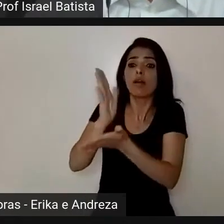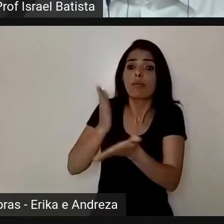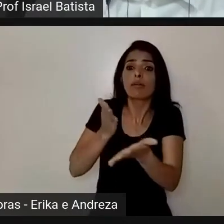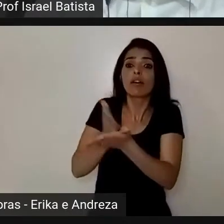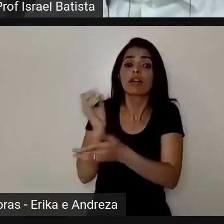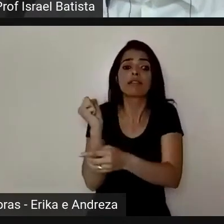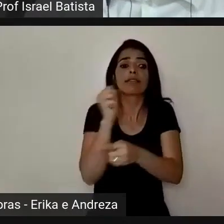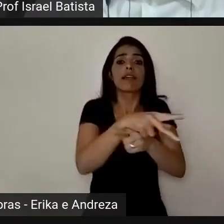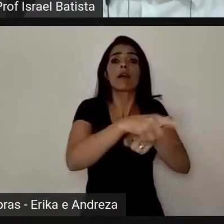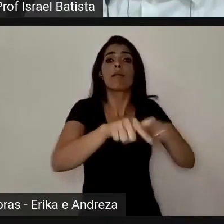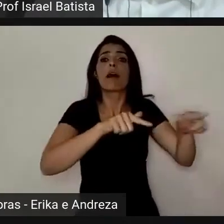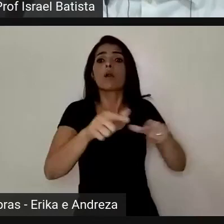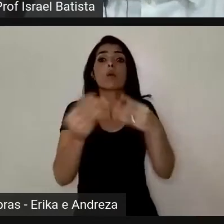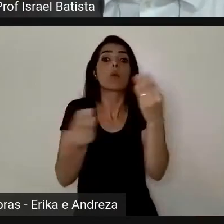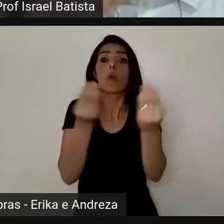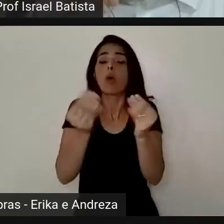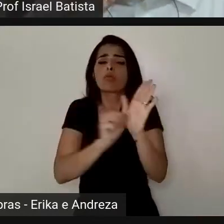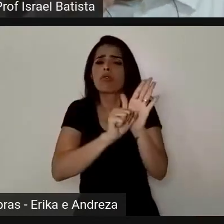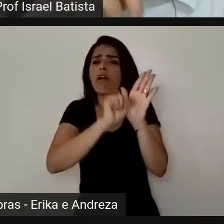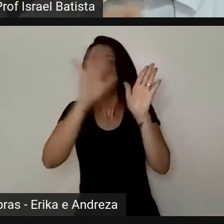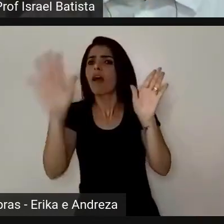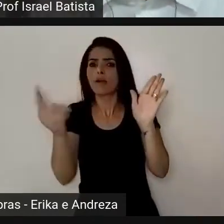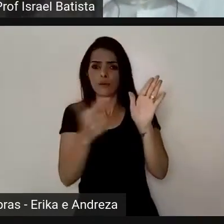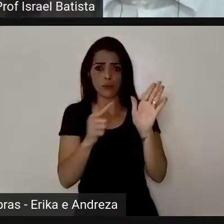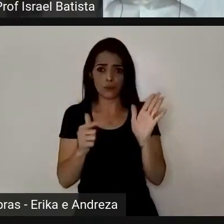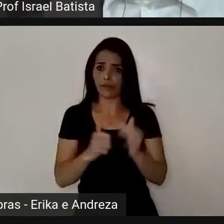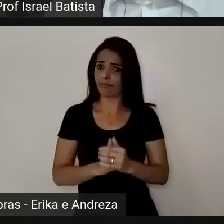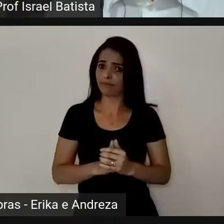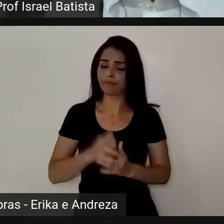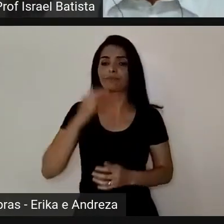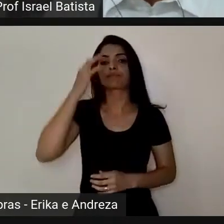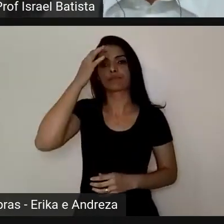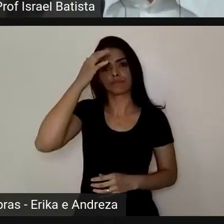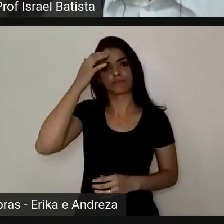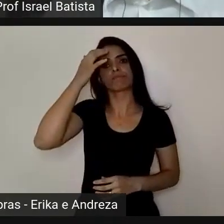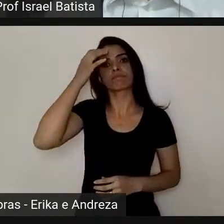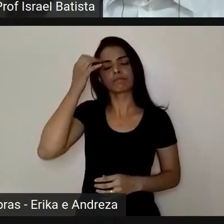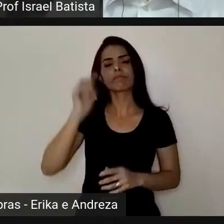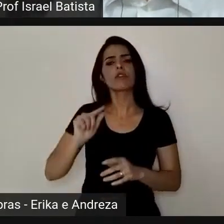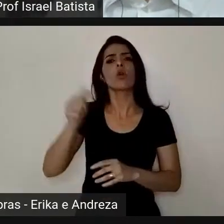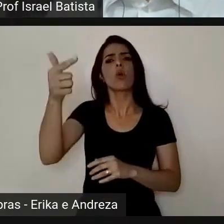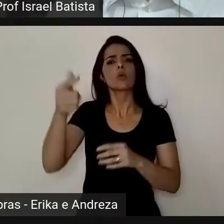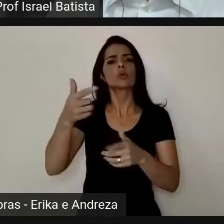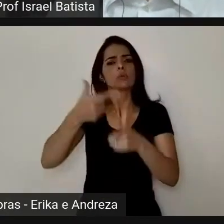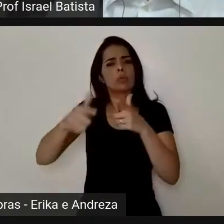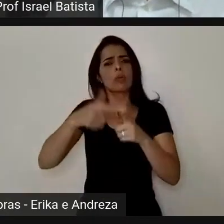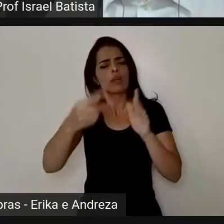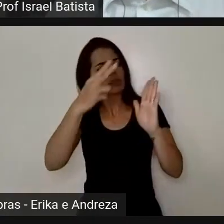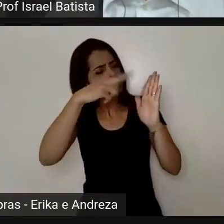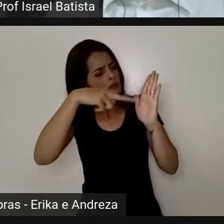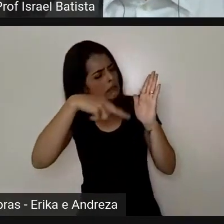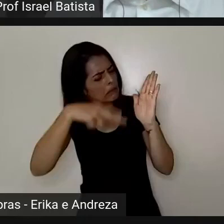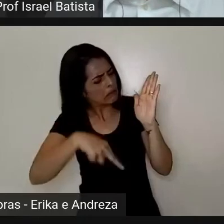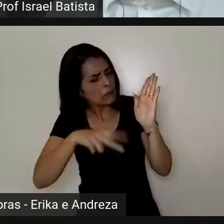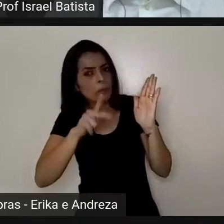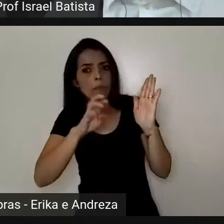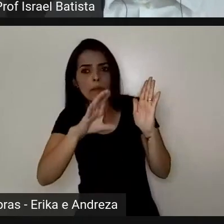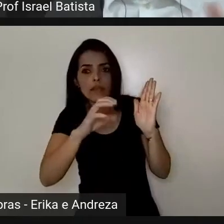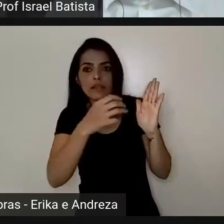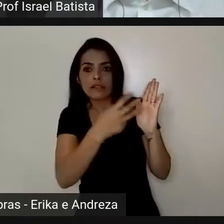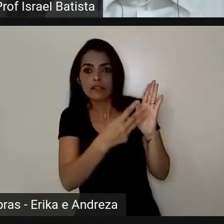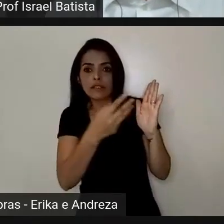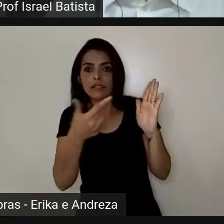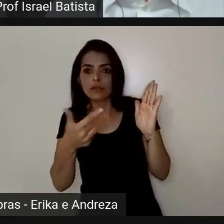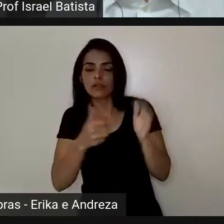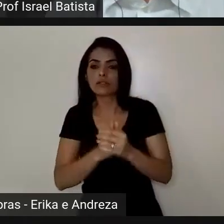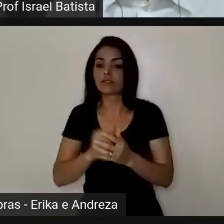né? Bem, outro problema que nós percebemos na PEC 32 é que a Servir Brasil, ao